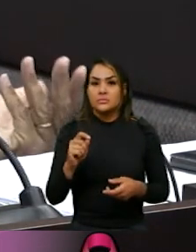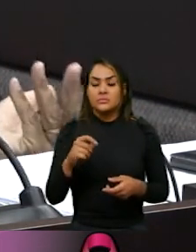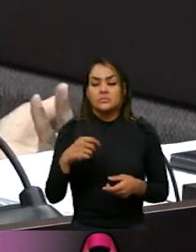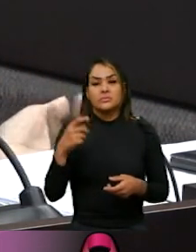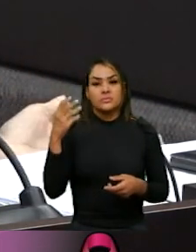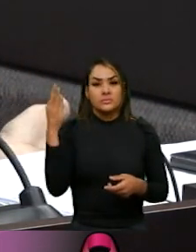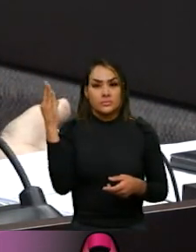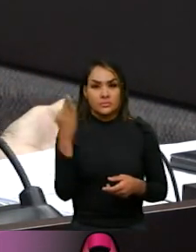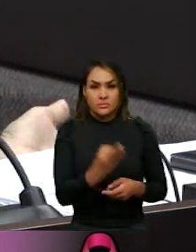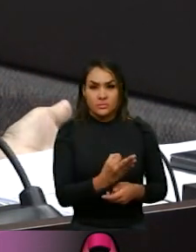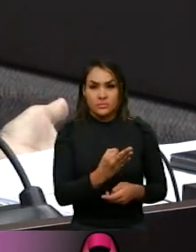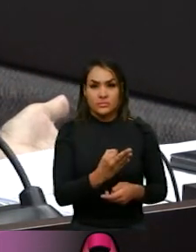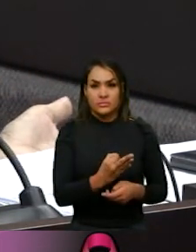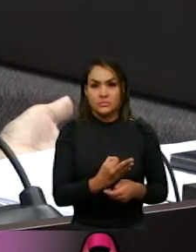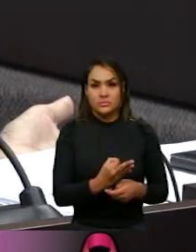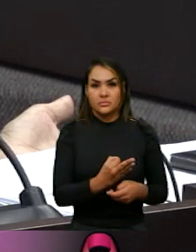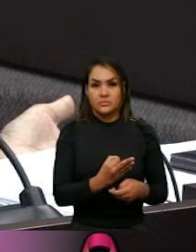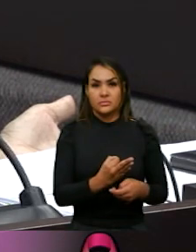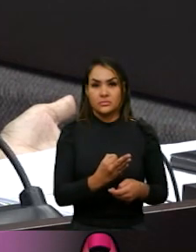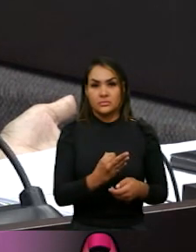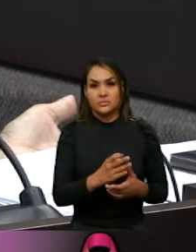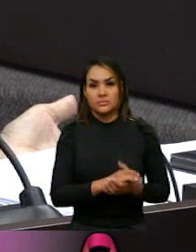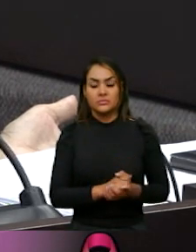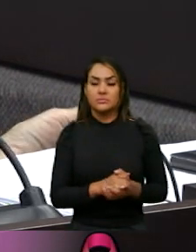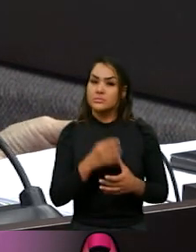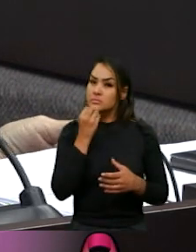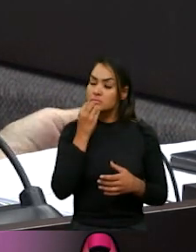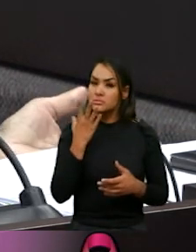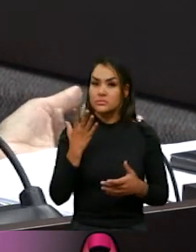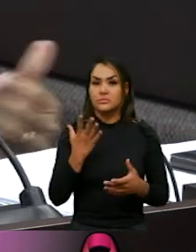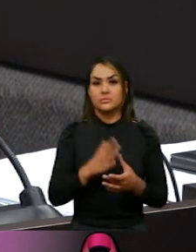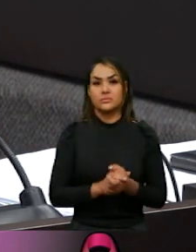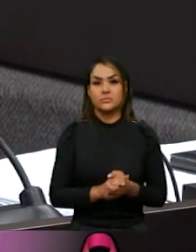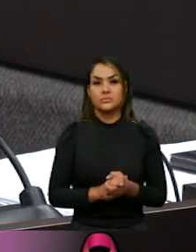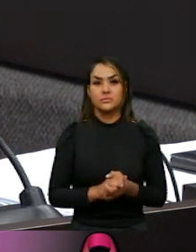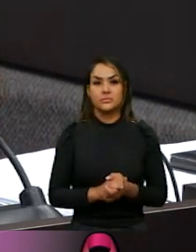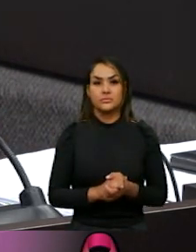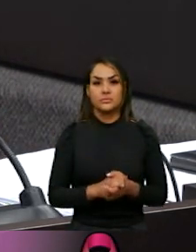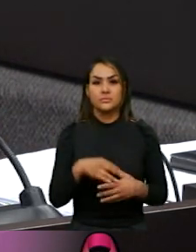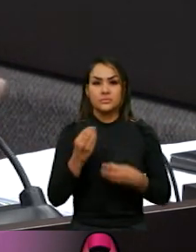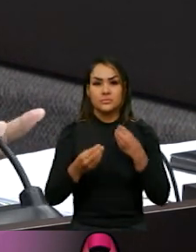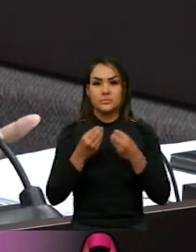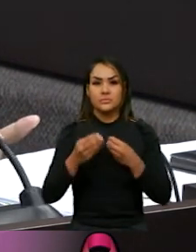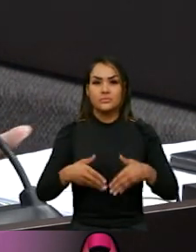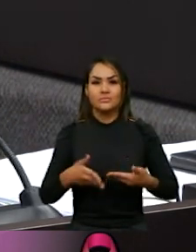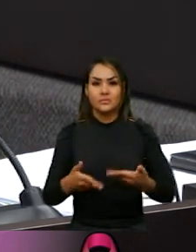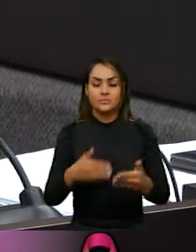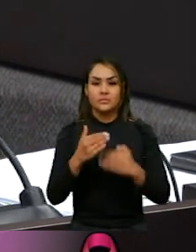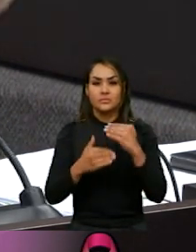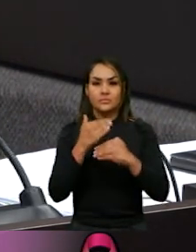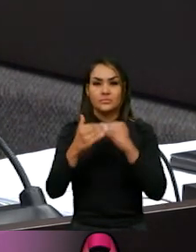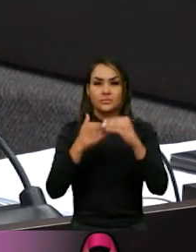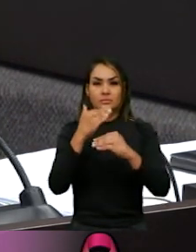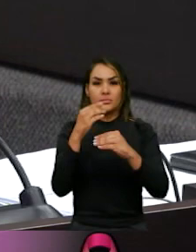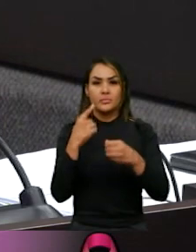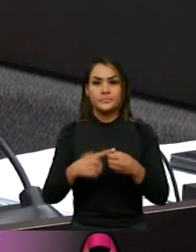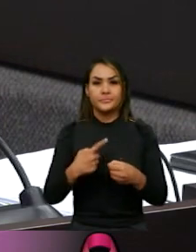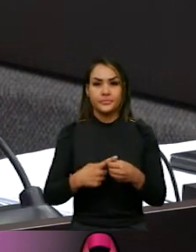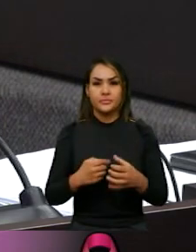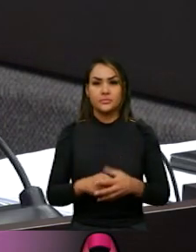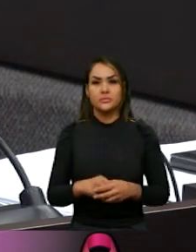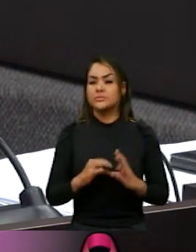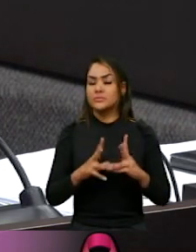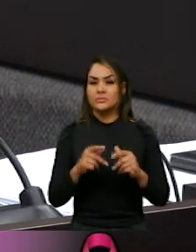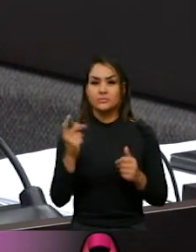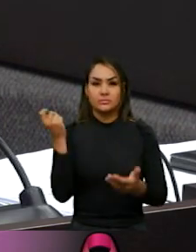que eu penso que é razoável. É uma maneira de estimular o desenvolvimento da cidade. Olha, todas as aplicações que